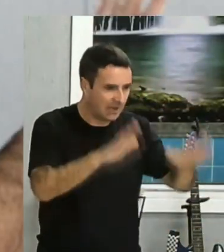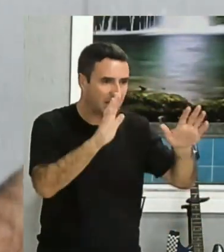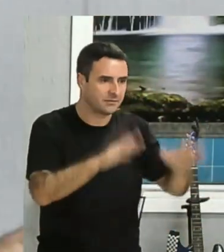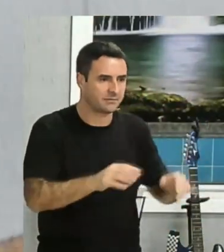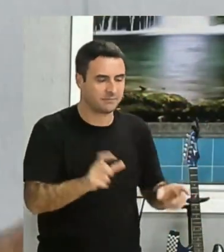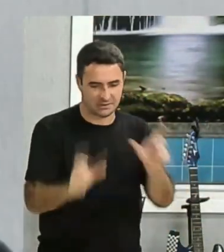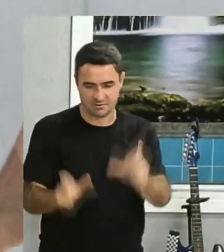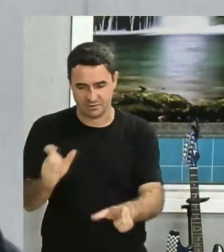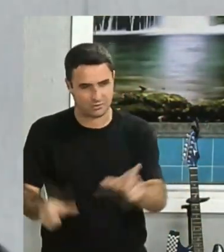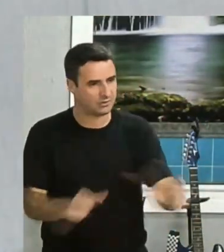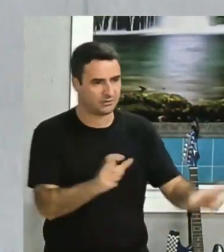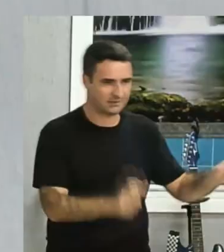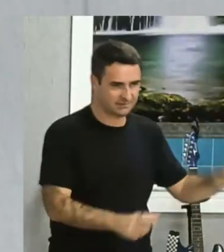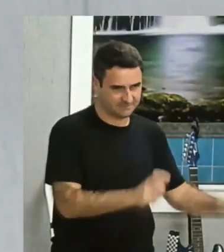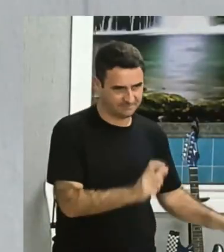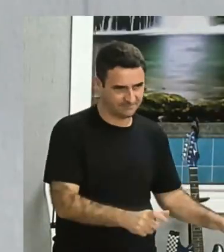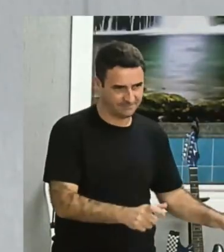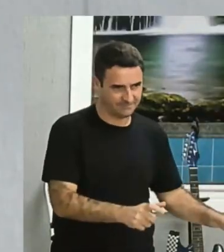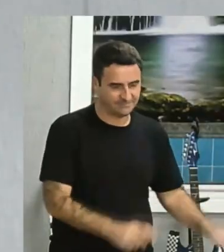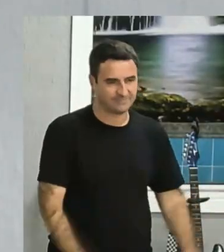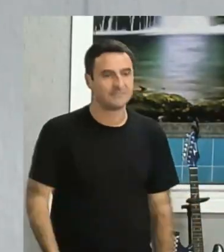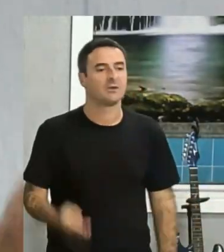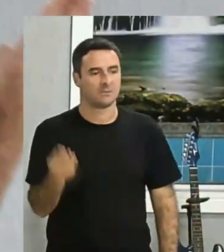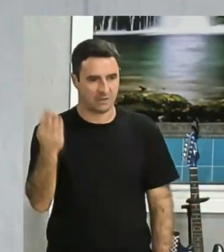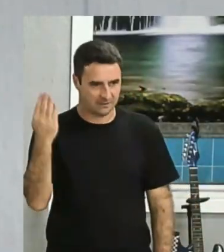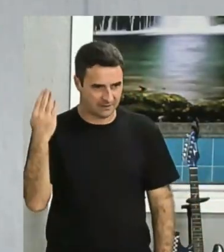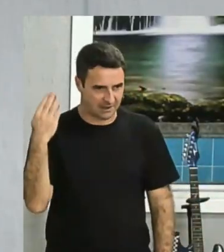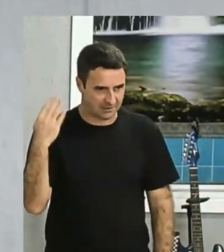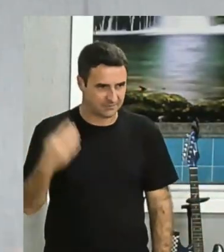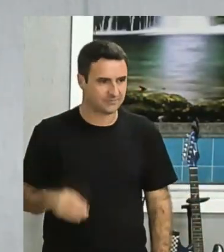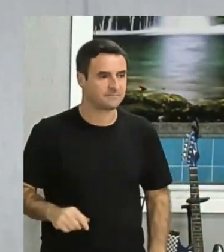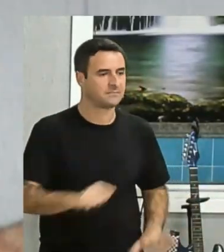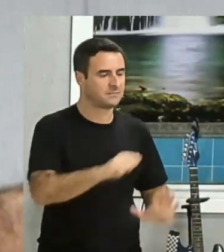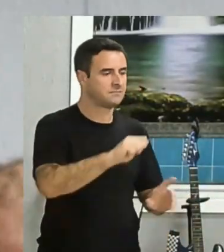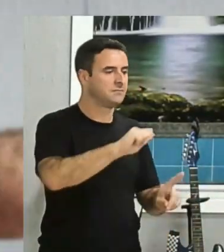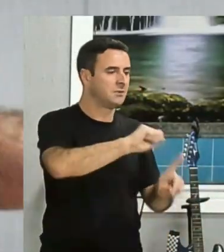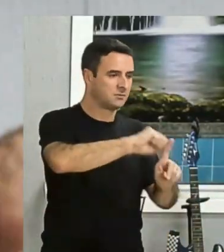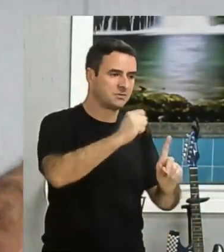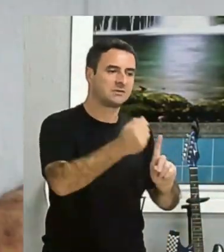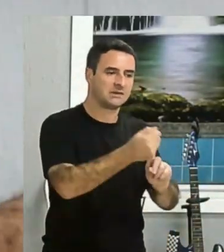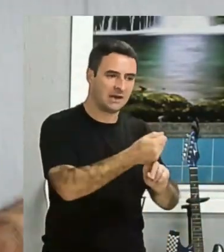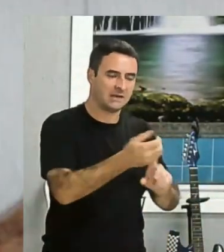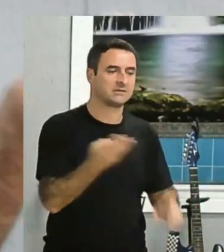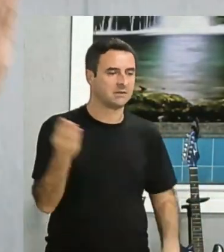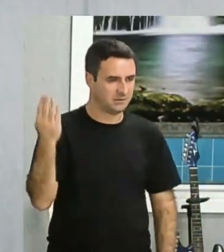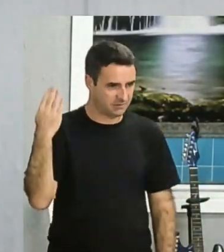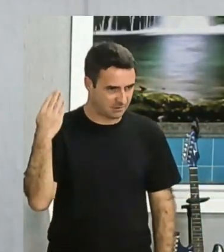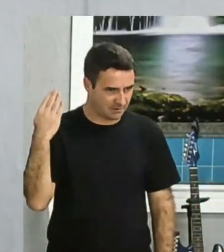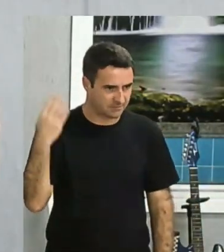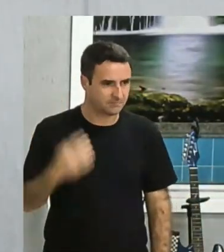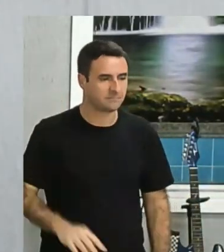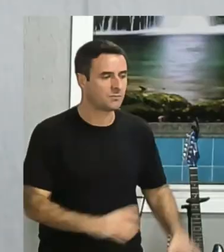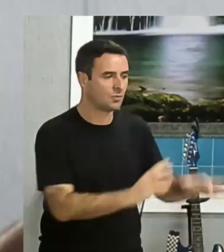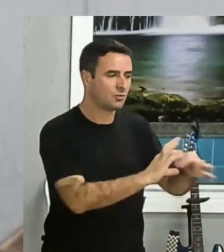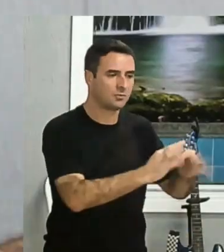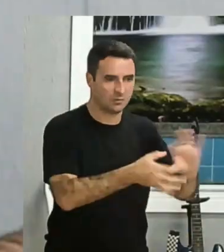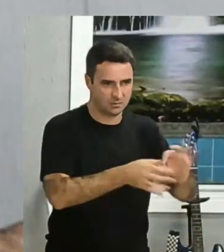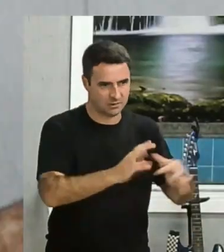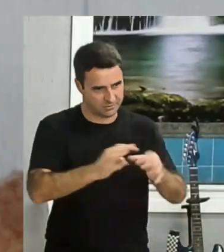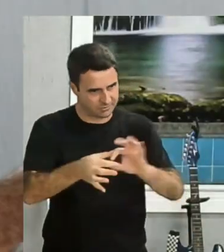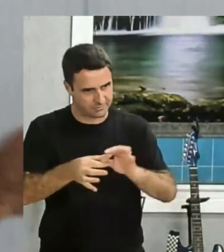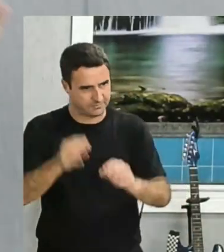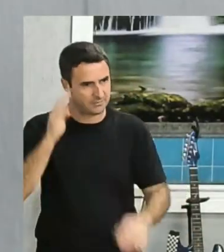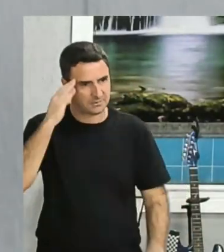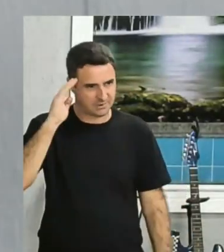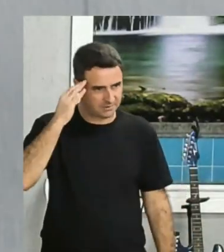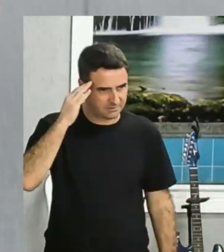é a situação dessa cidade. Mas vamos voltando lá para o nosso texto, dos